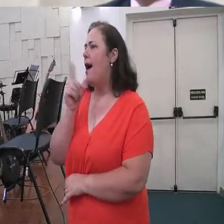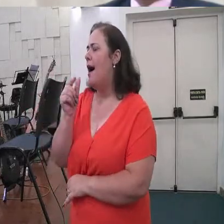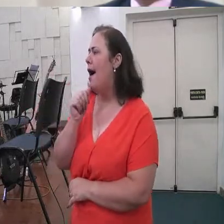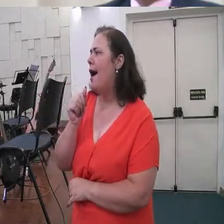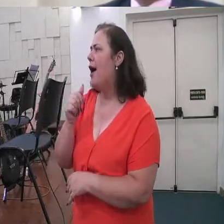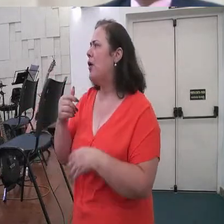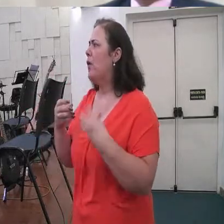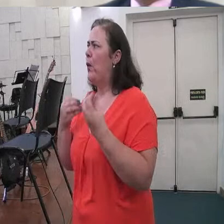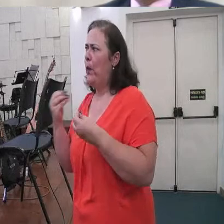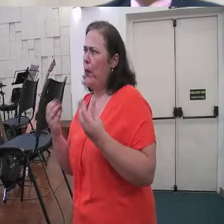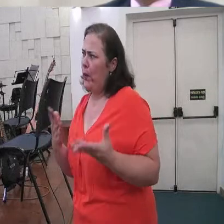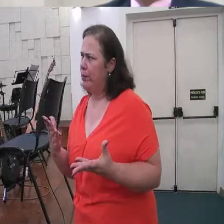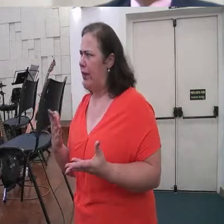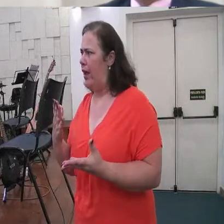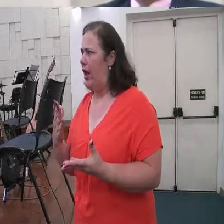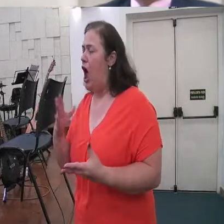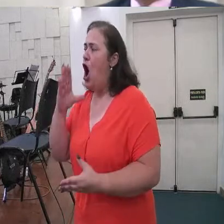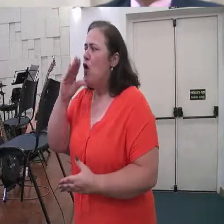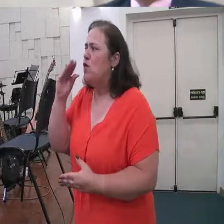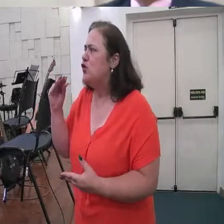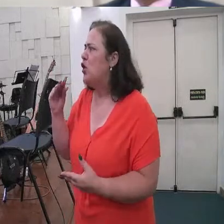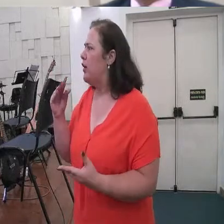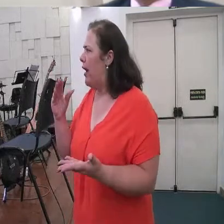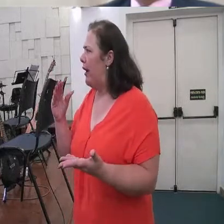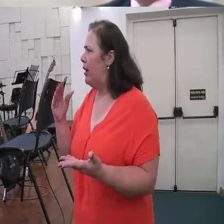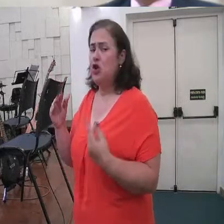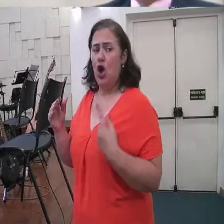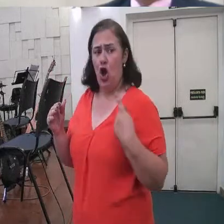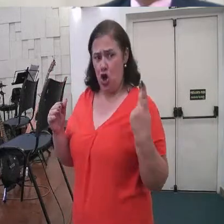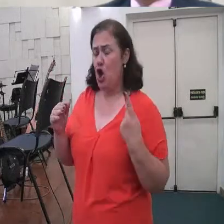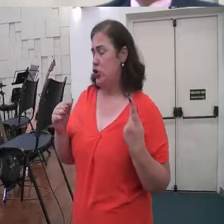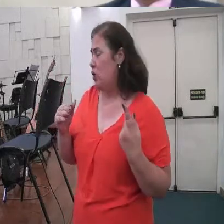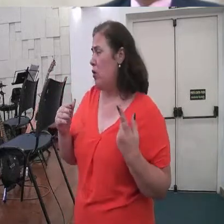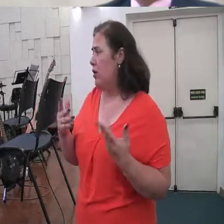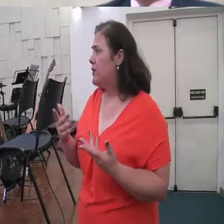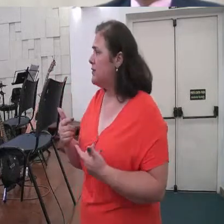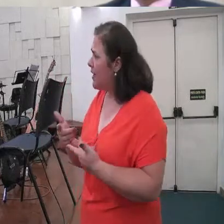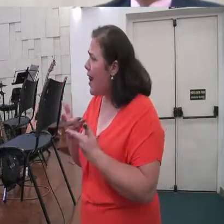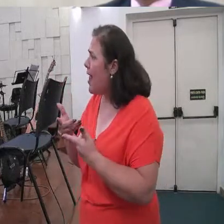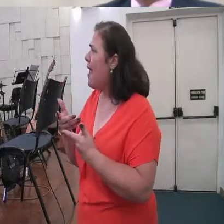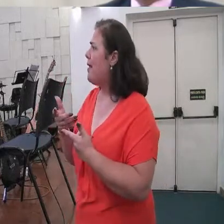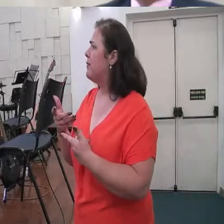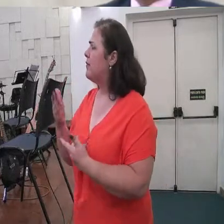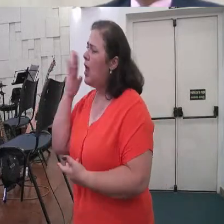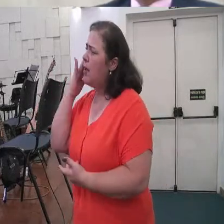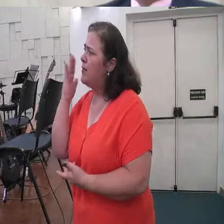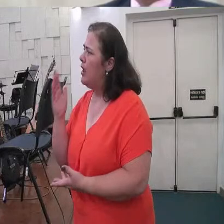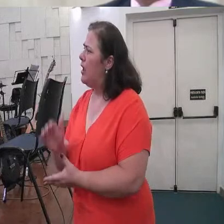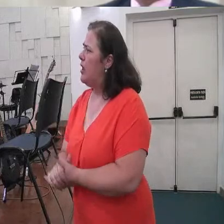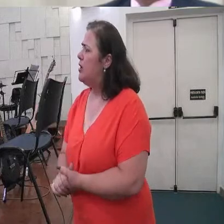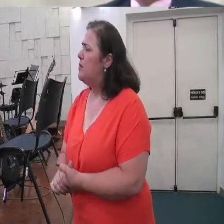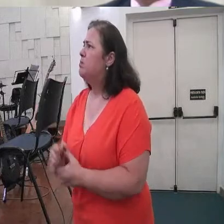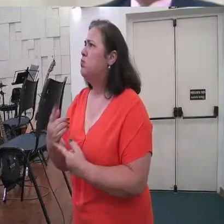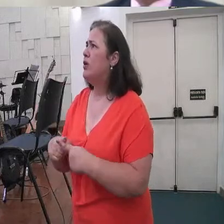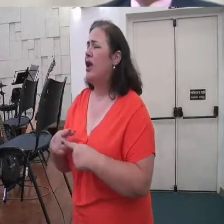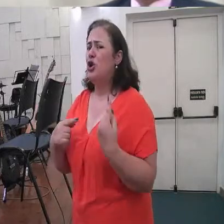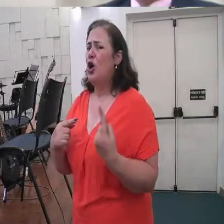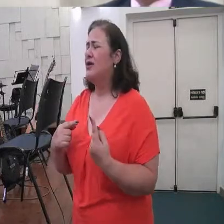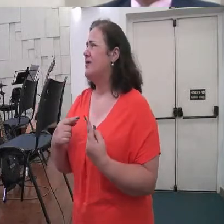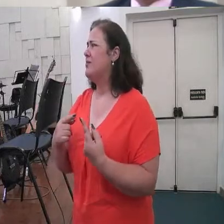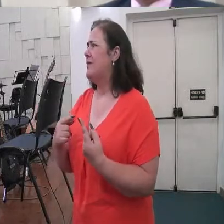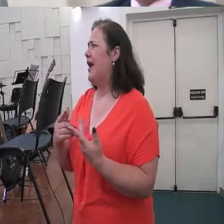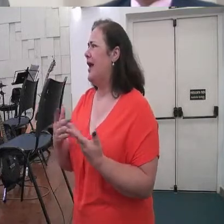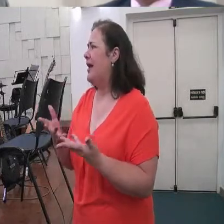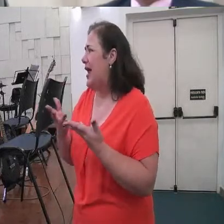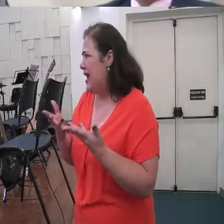nenhum tipo de relatório. Pastor, eu e minha esposa, nós decidimos deixar a igreja, nós não queremos ser problema